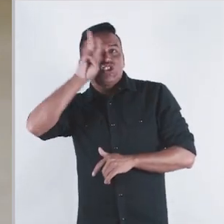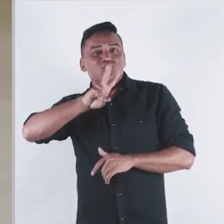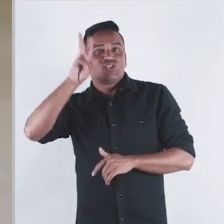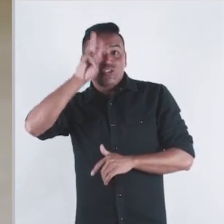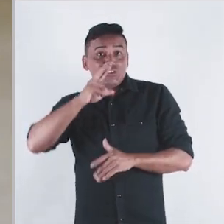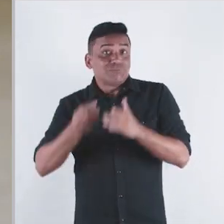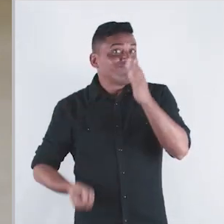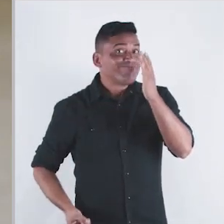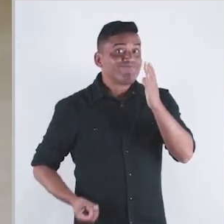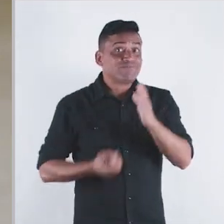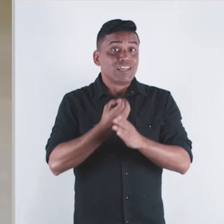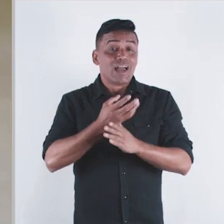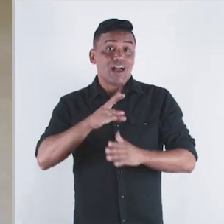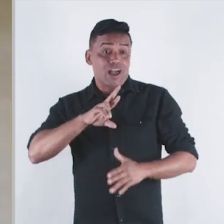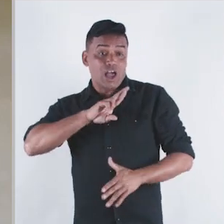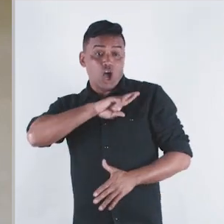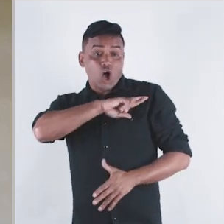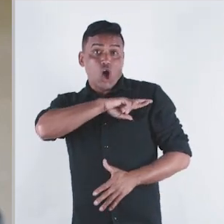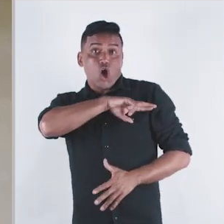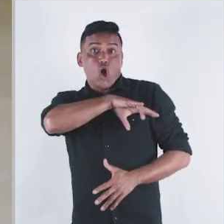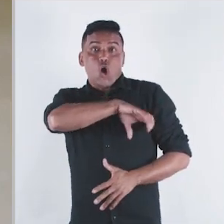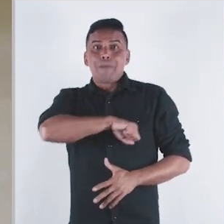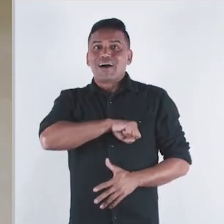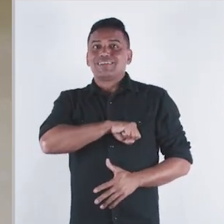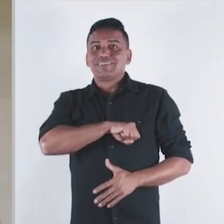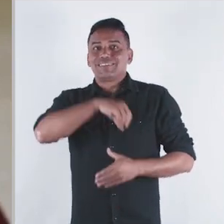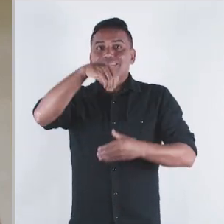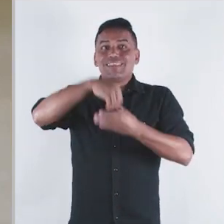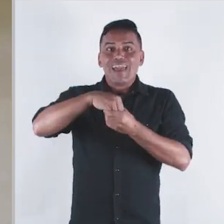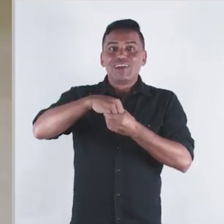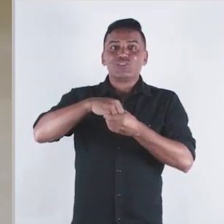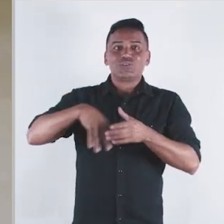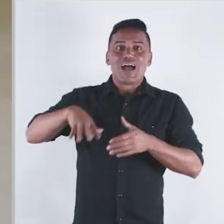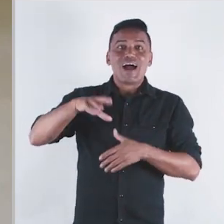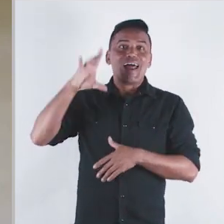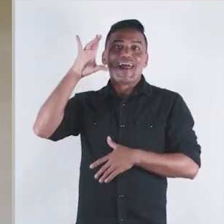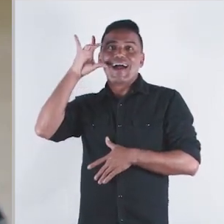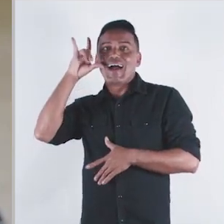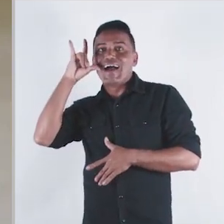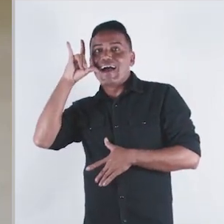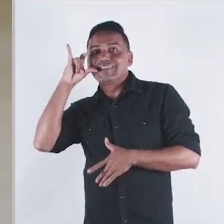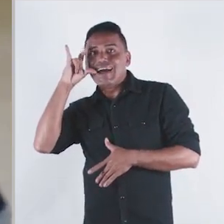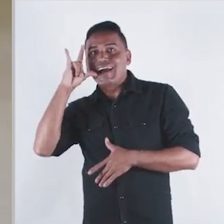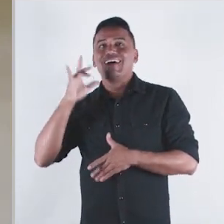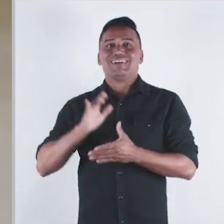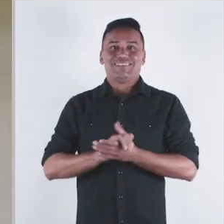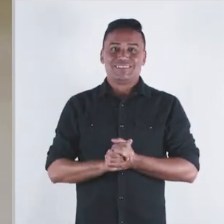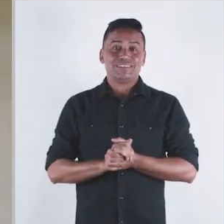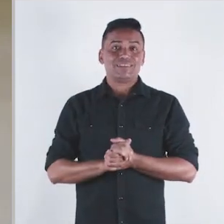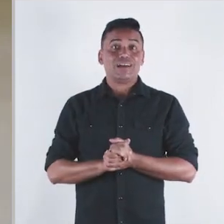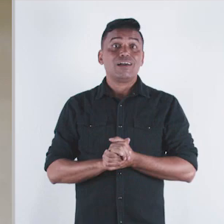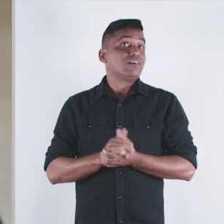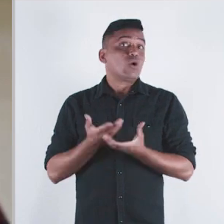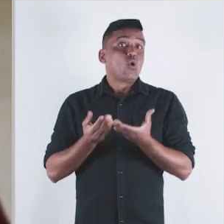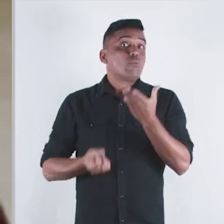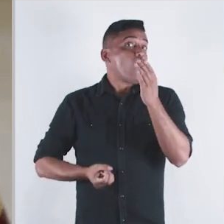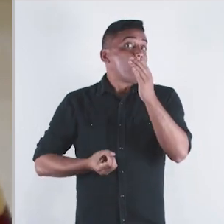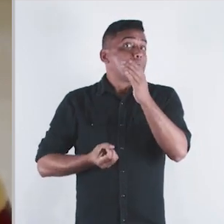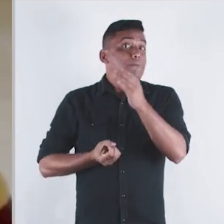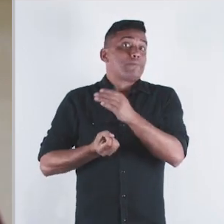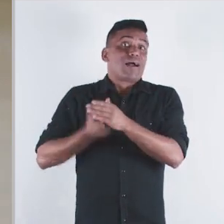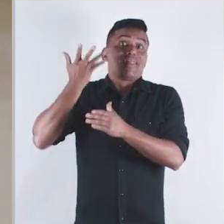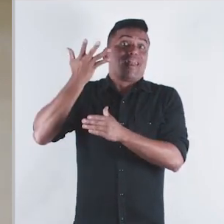um romance no Instagram. Sim. E fazendo uso do que é aquela materialidade, o que